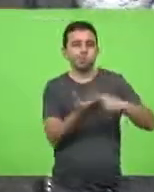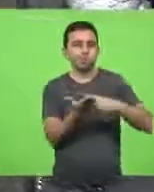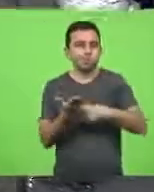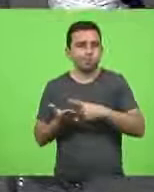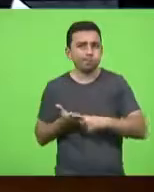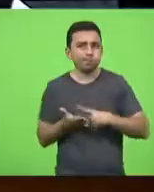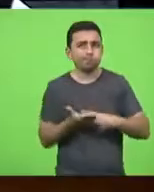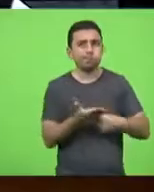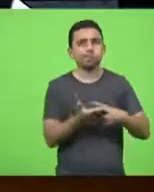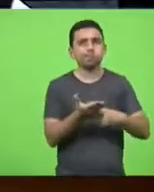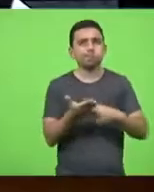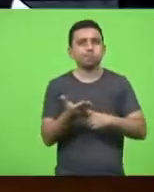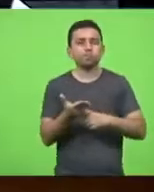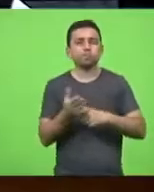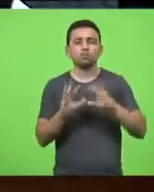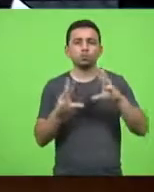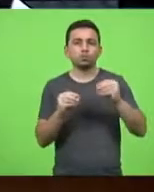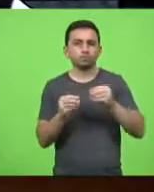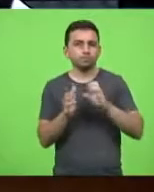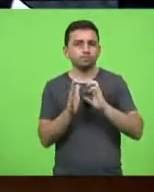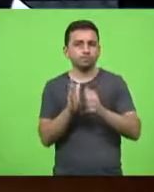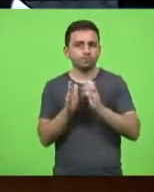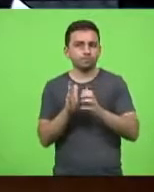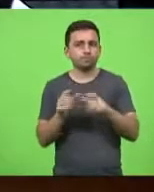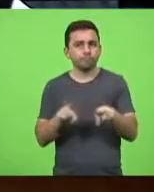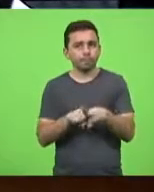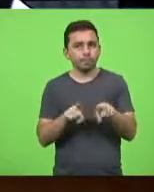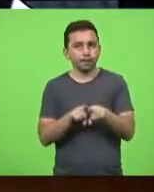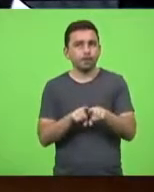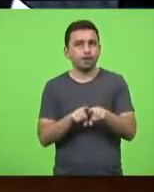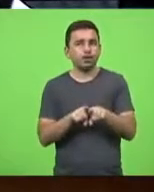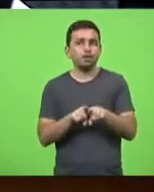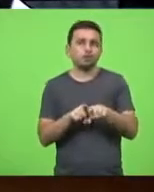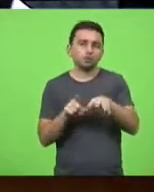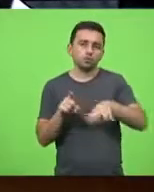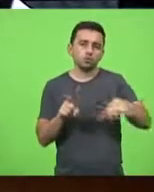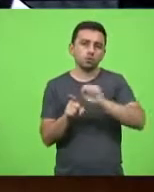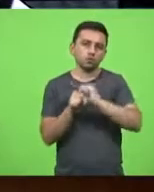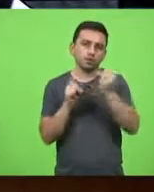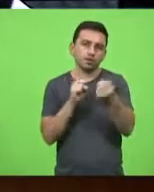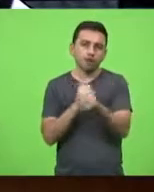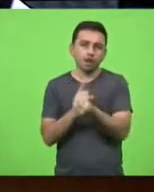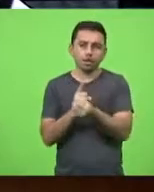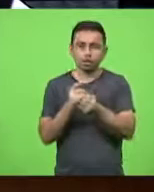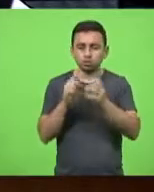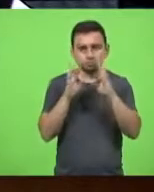partidário e por acordos que a sociedade catarinense está acompanhando.